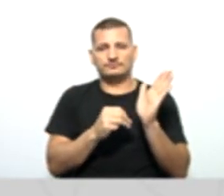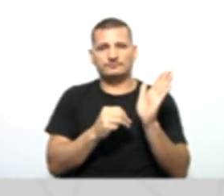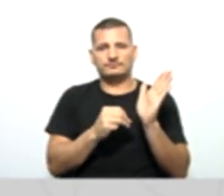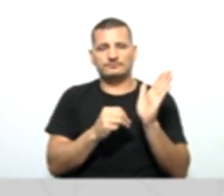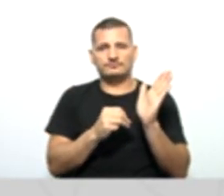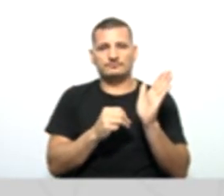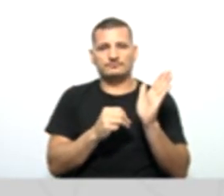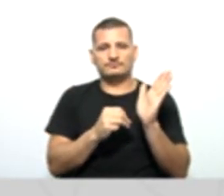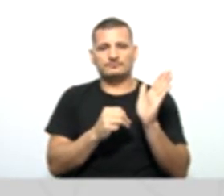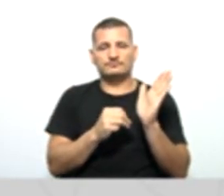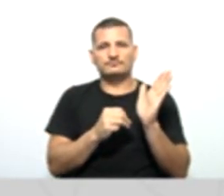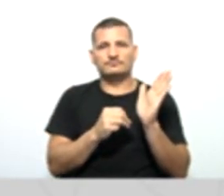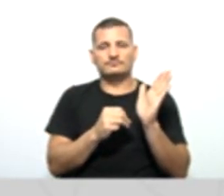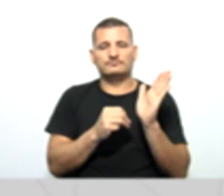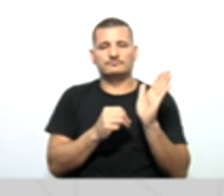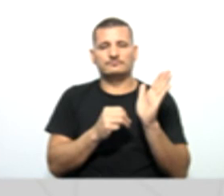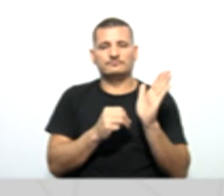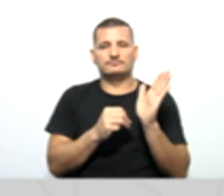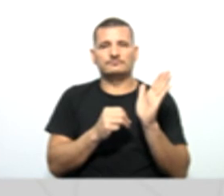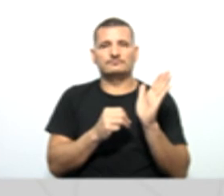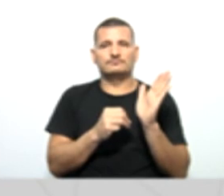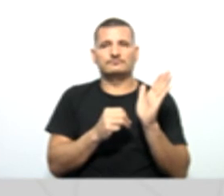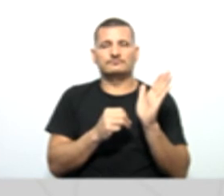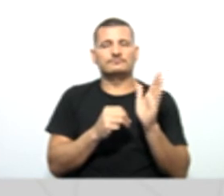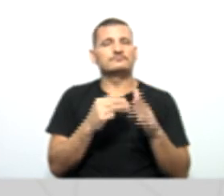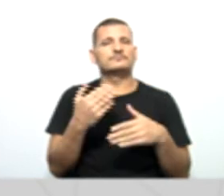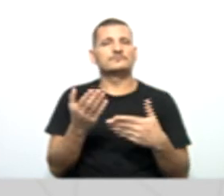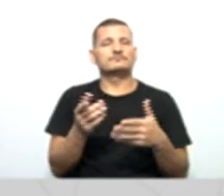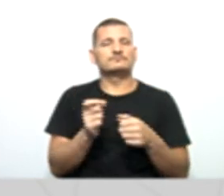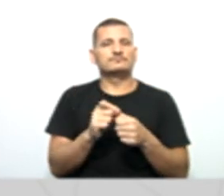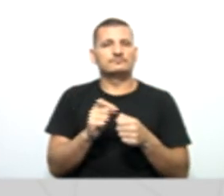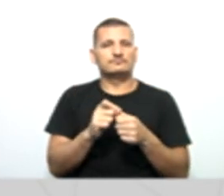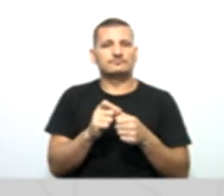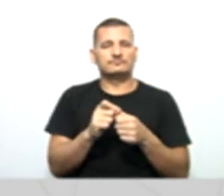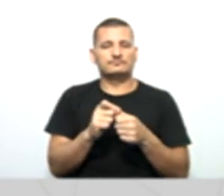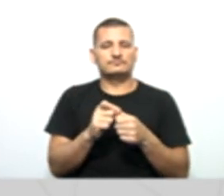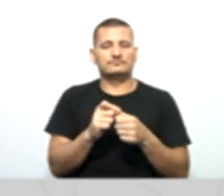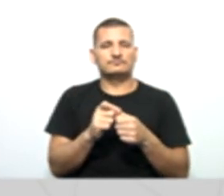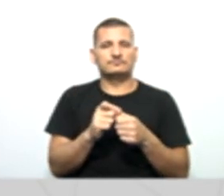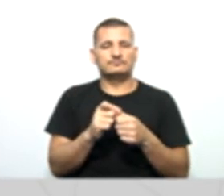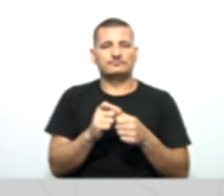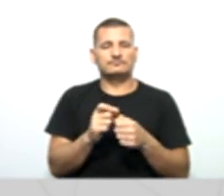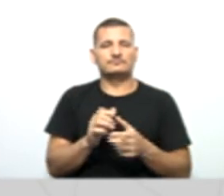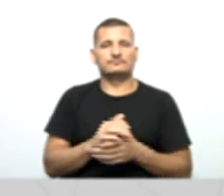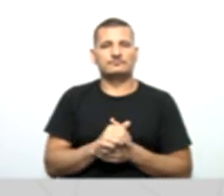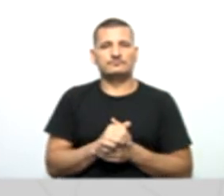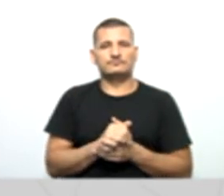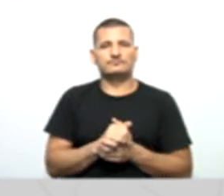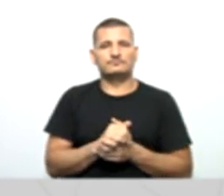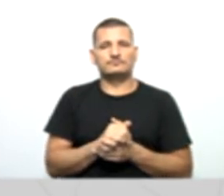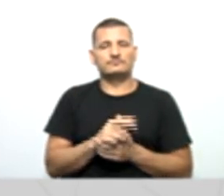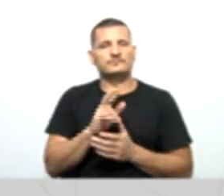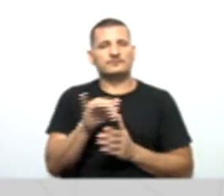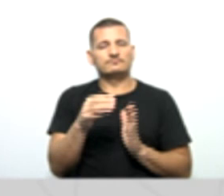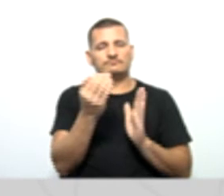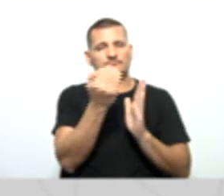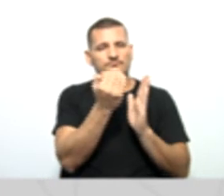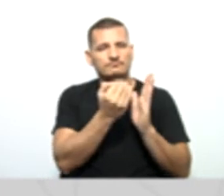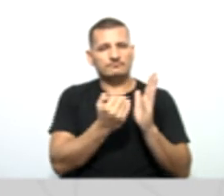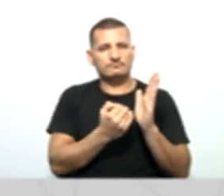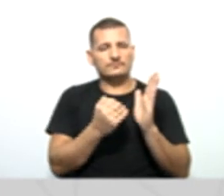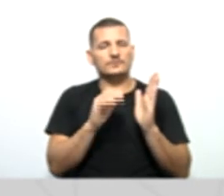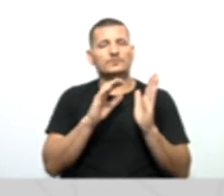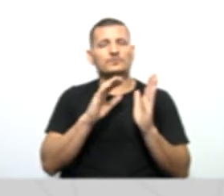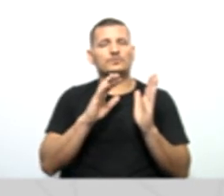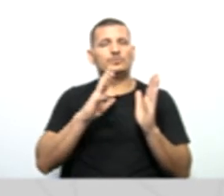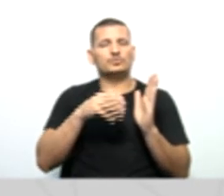de fazer. Tá? Então, o que a gente vai fazer com essas atividades? Vai listar tudo que a gente precisa